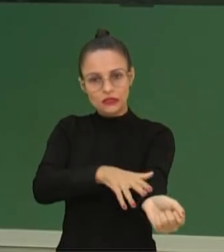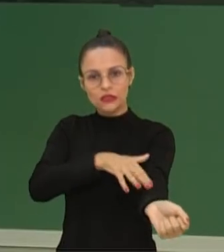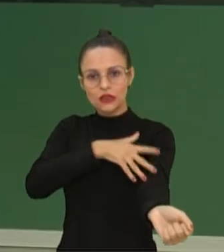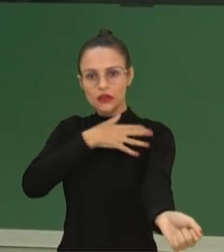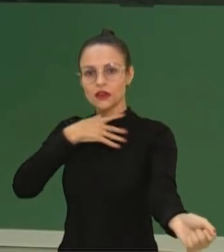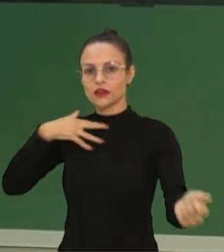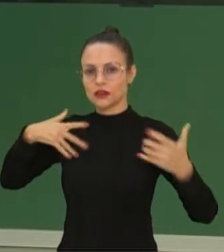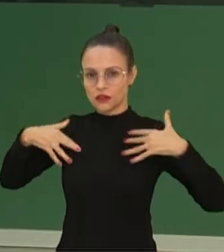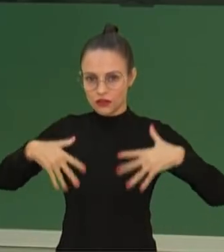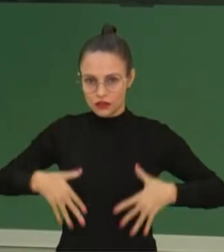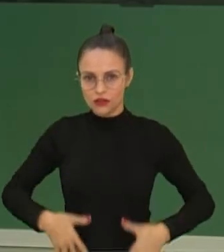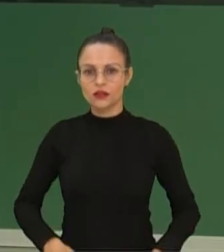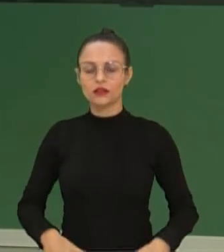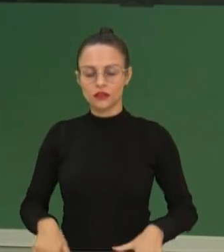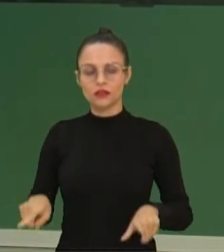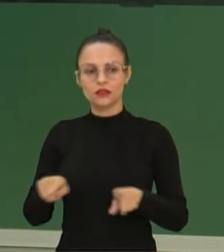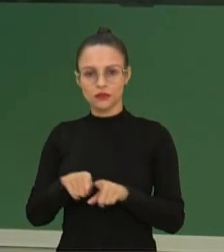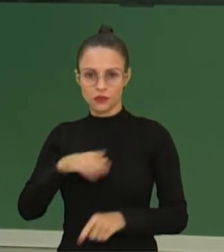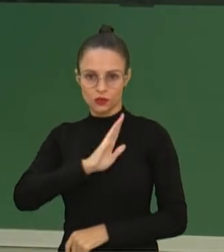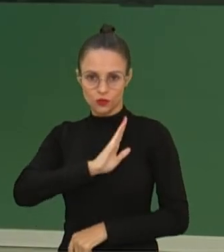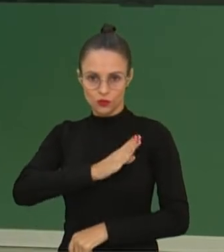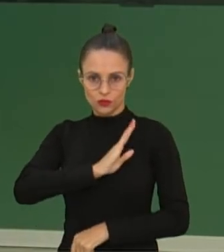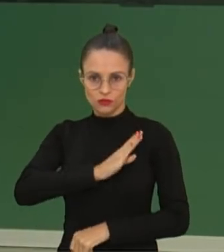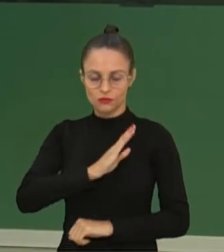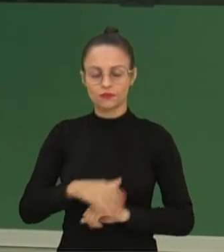circula dentro aí dos vasos sanguíneos, tá?